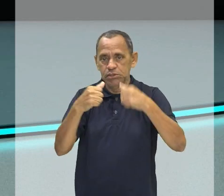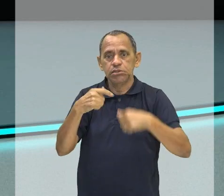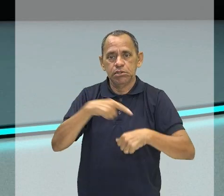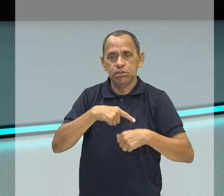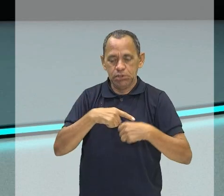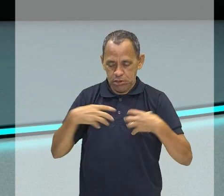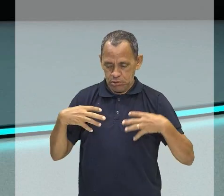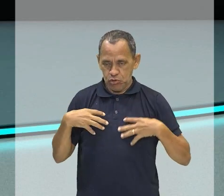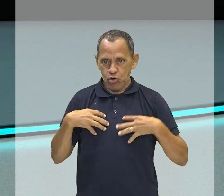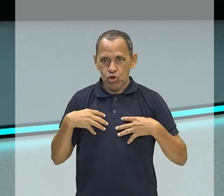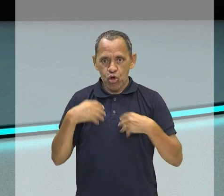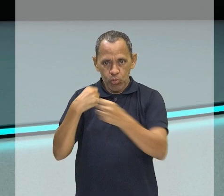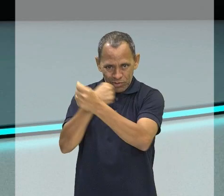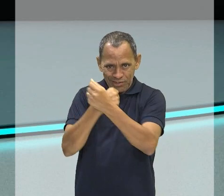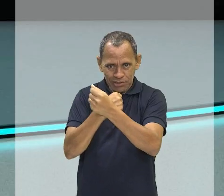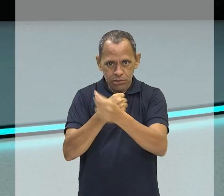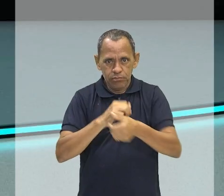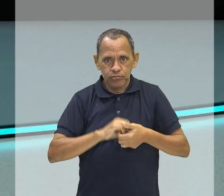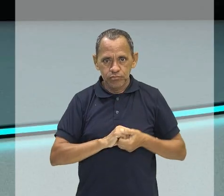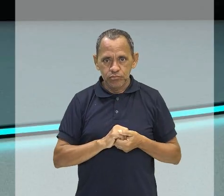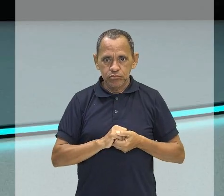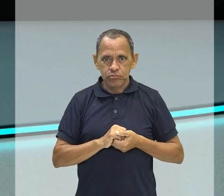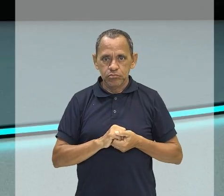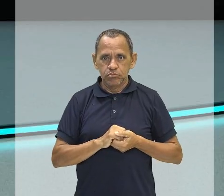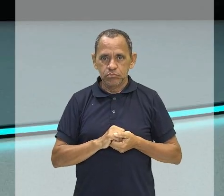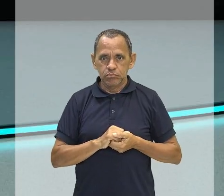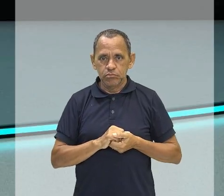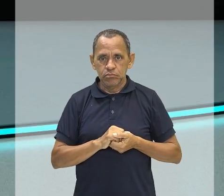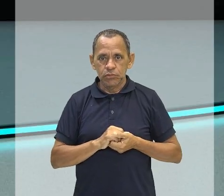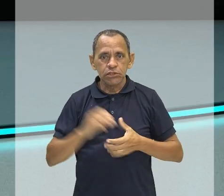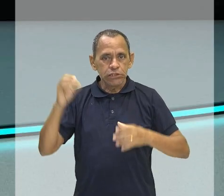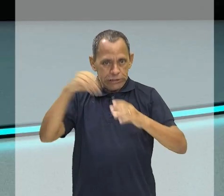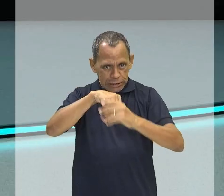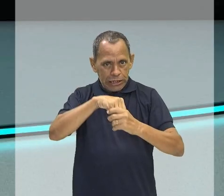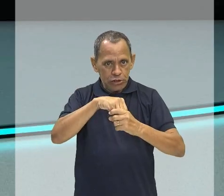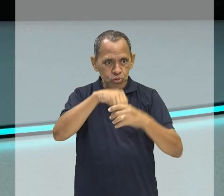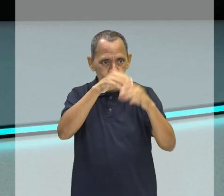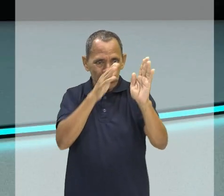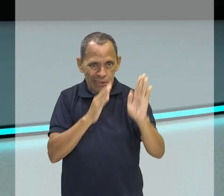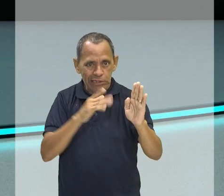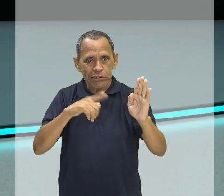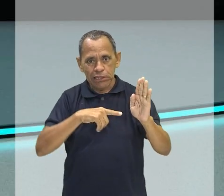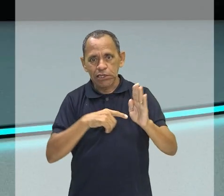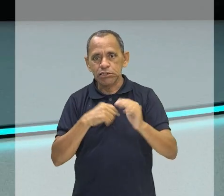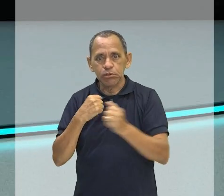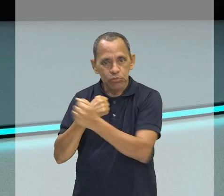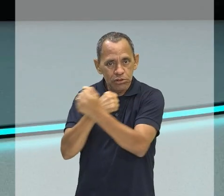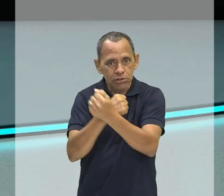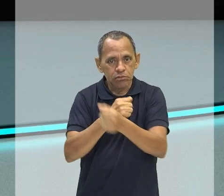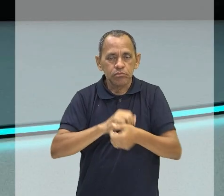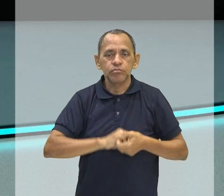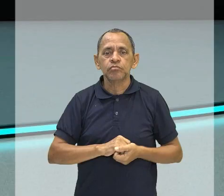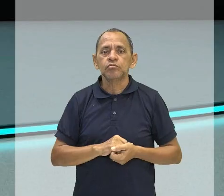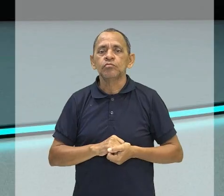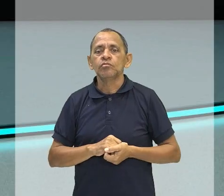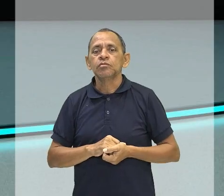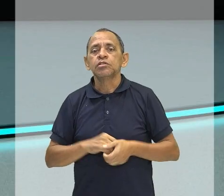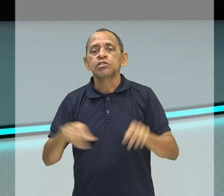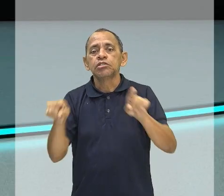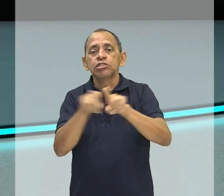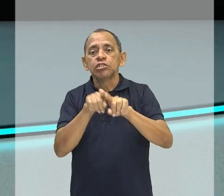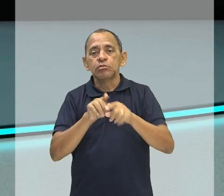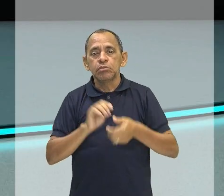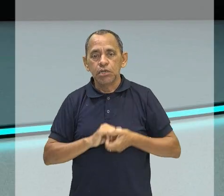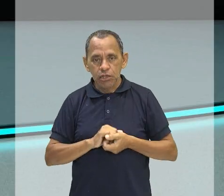corpo feminino, então, dentro do karatê existe essa proteção, tá? Nós temos também protetor